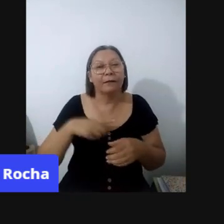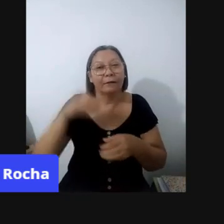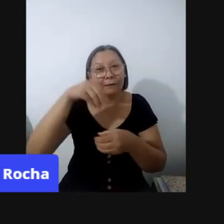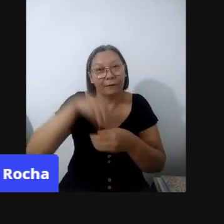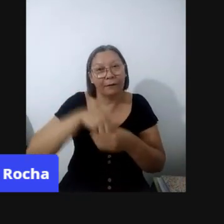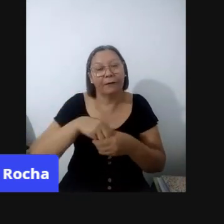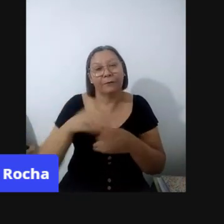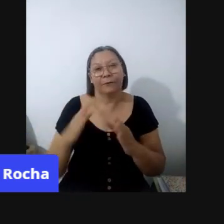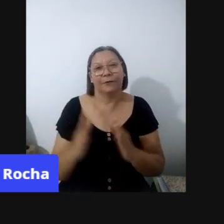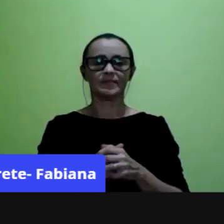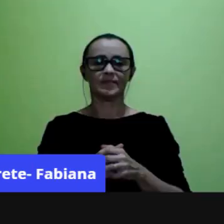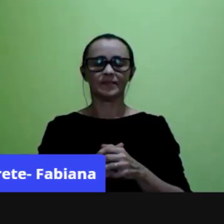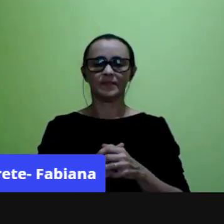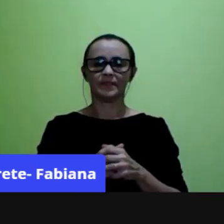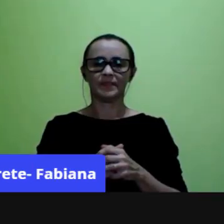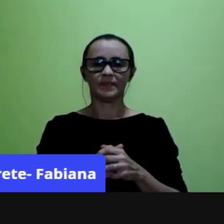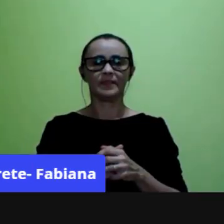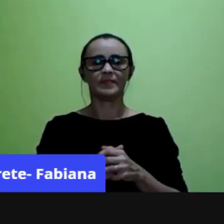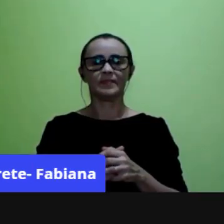lá para dentro, né?